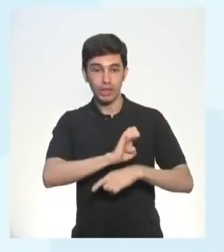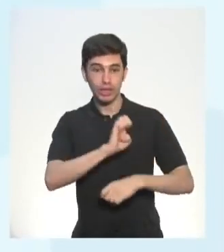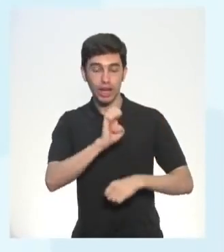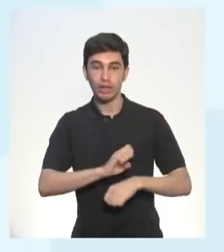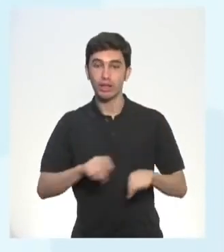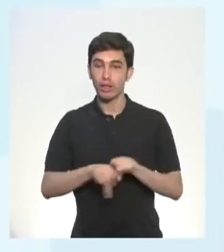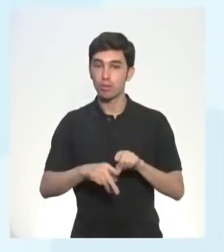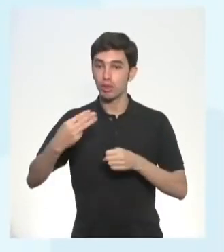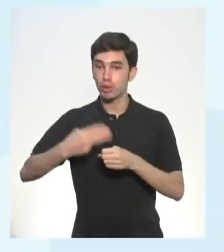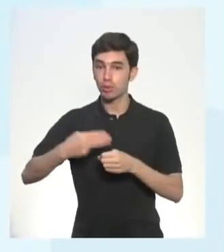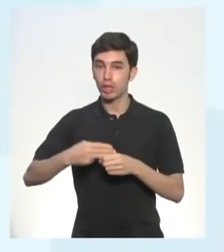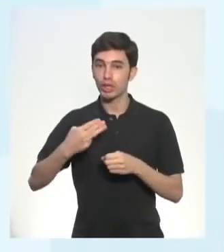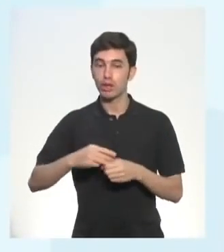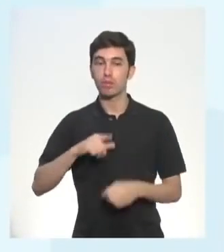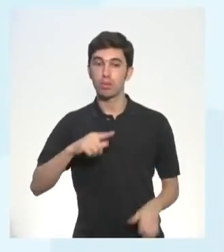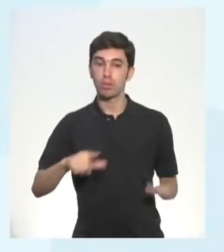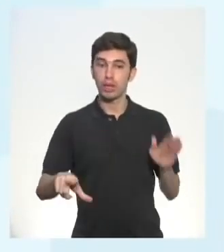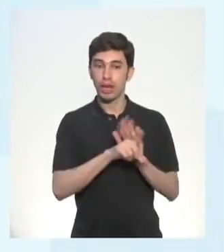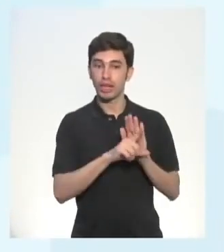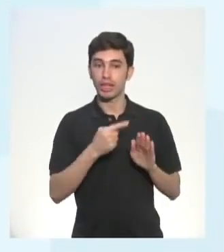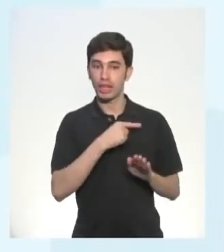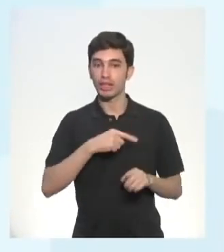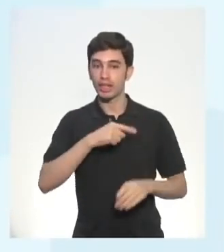Código Civil, Lei